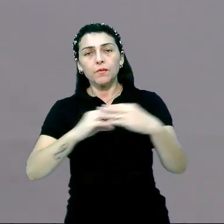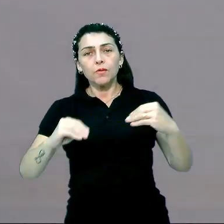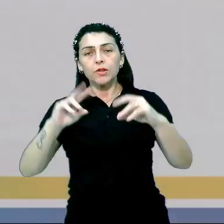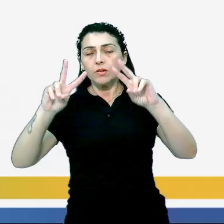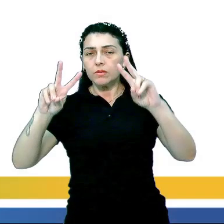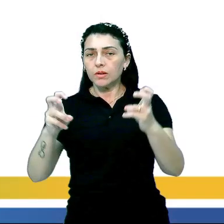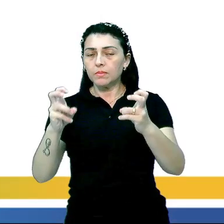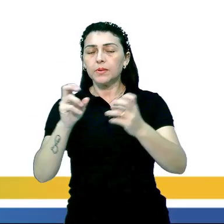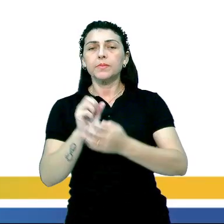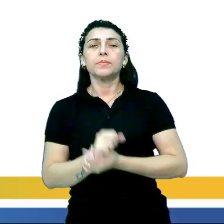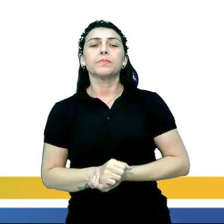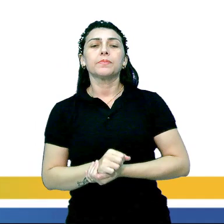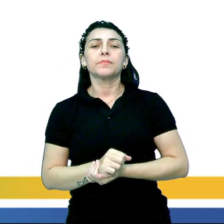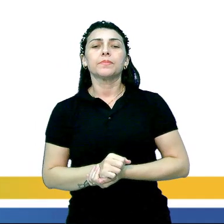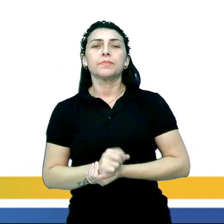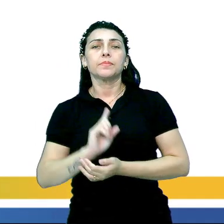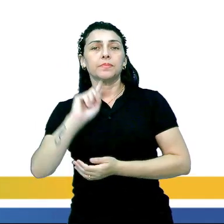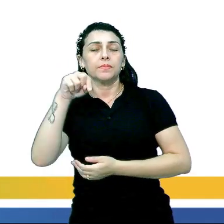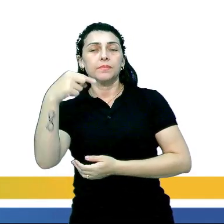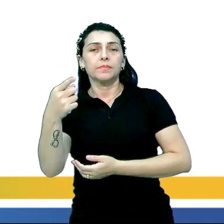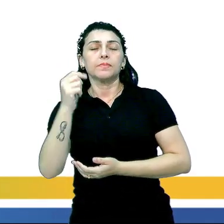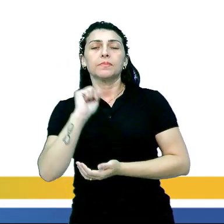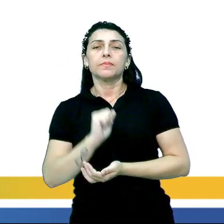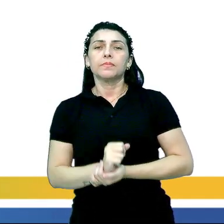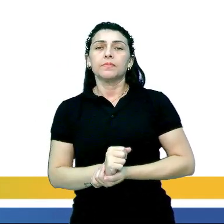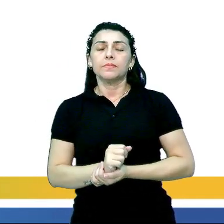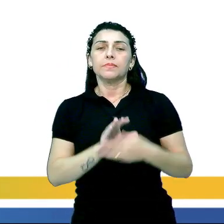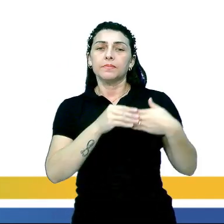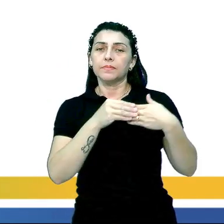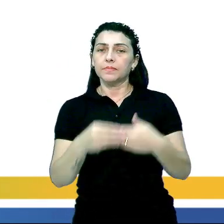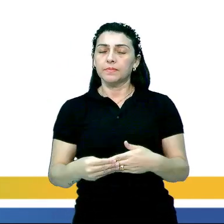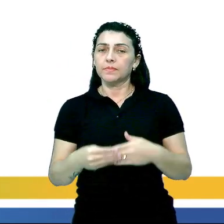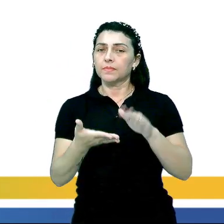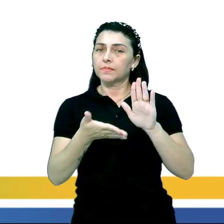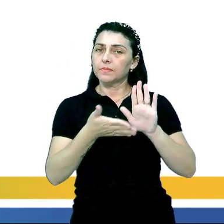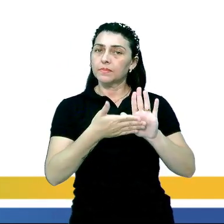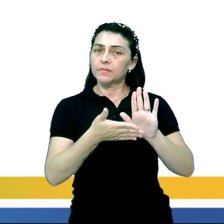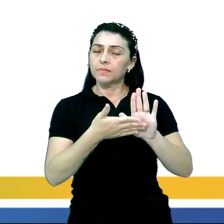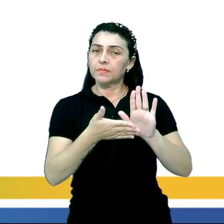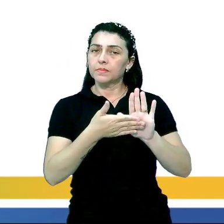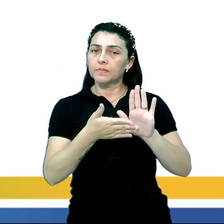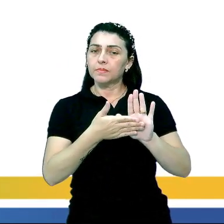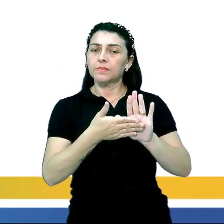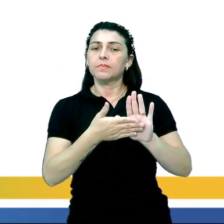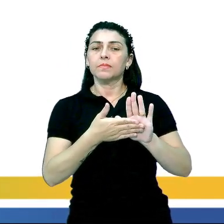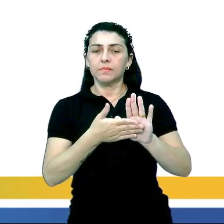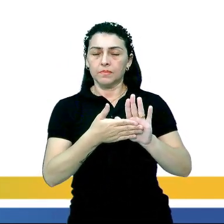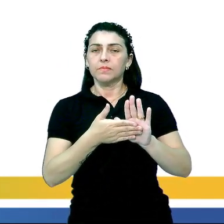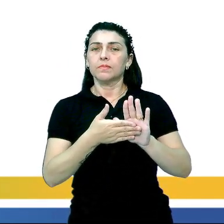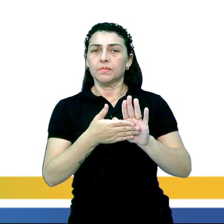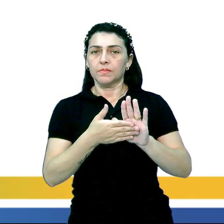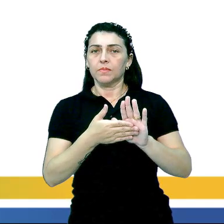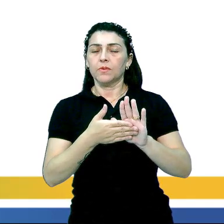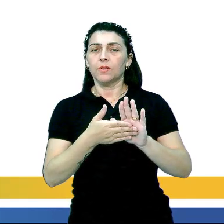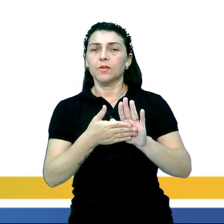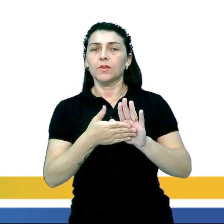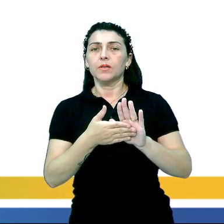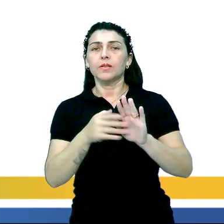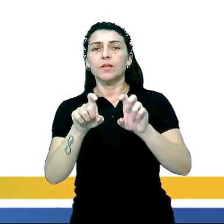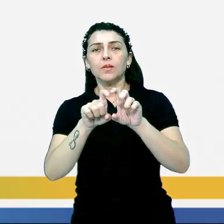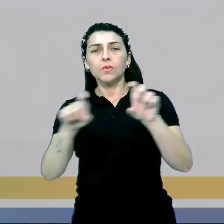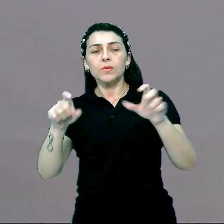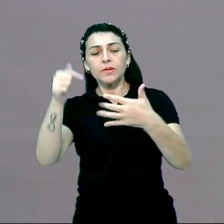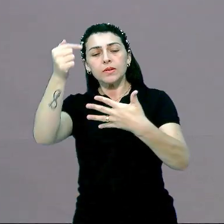fugir ao tema. E aí, logo em seguida, você traz uma proposta de intervenção com os